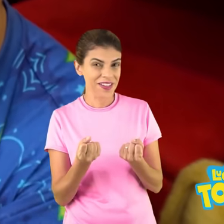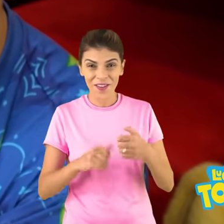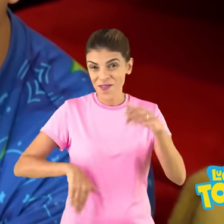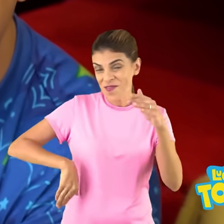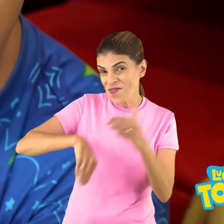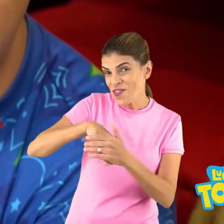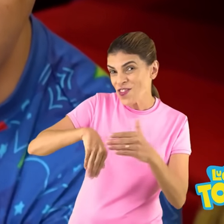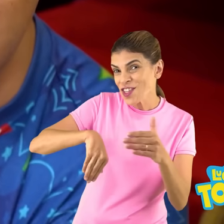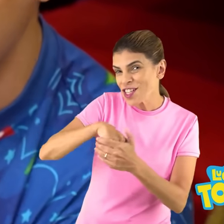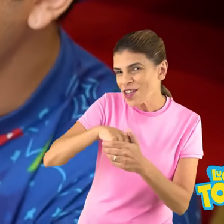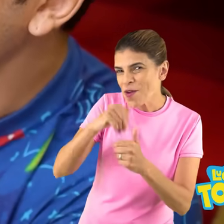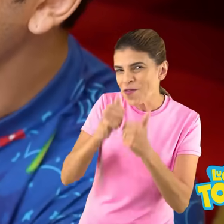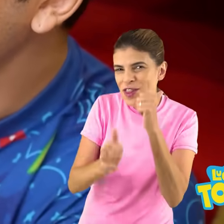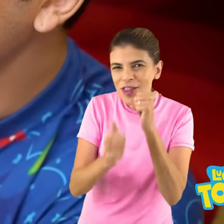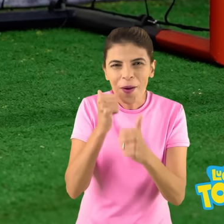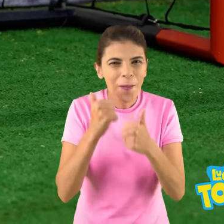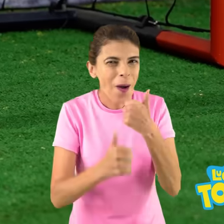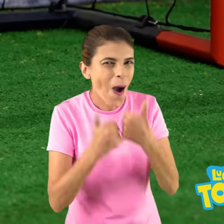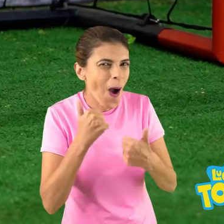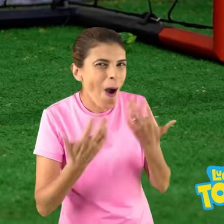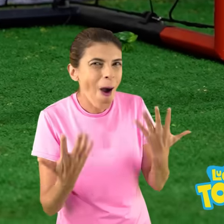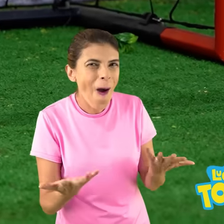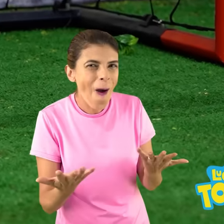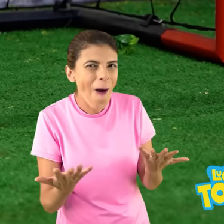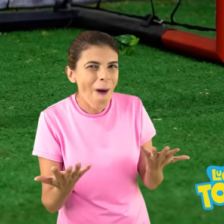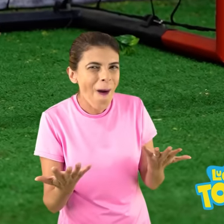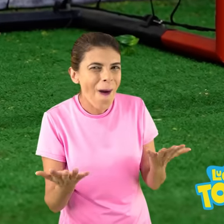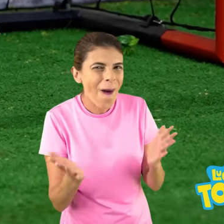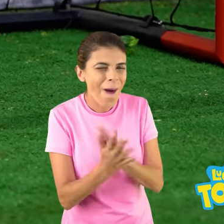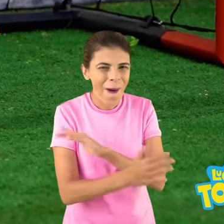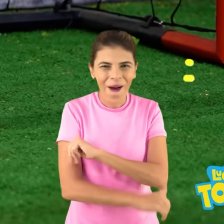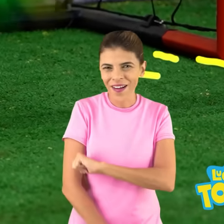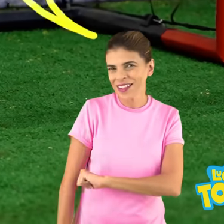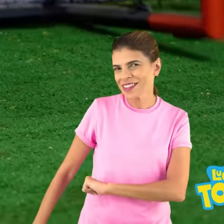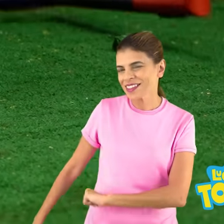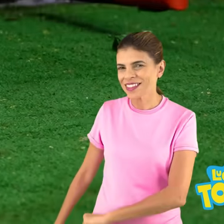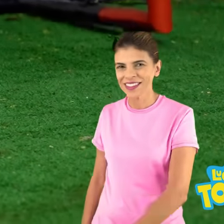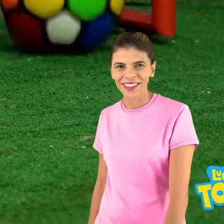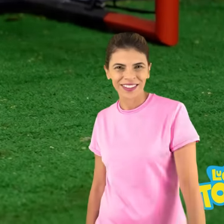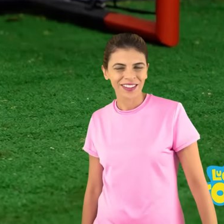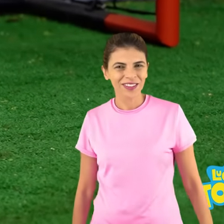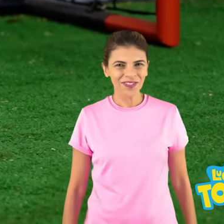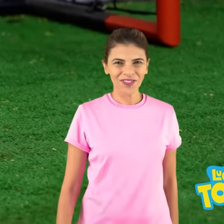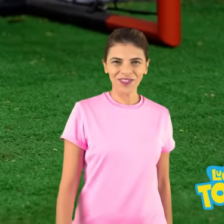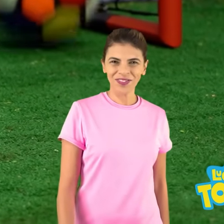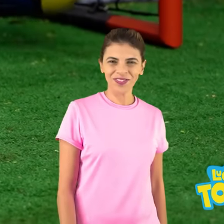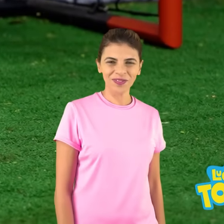futebol!